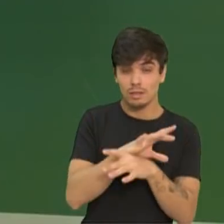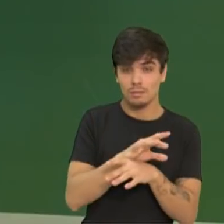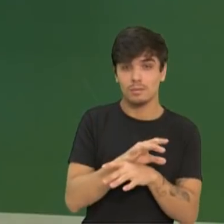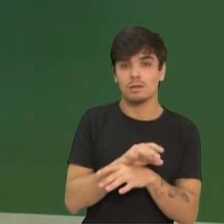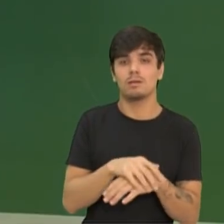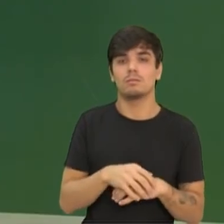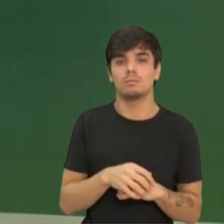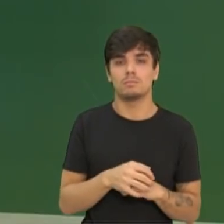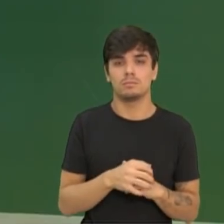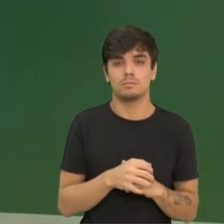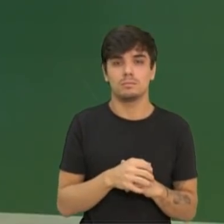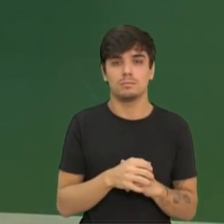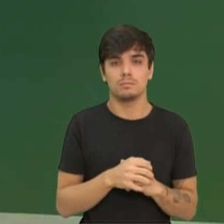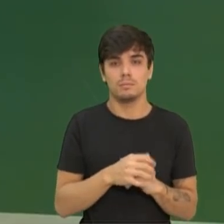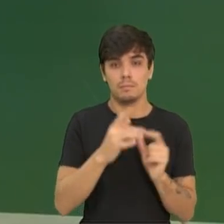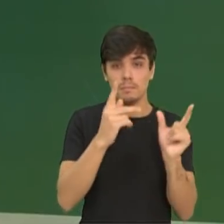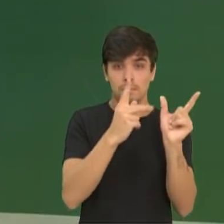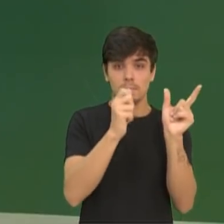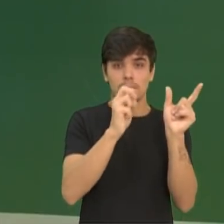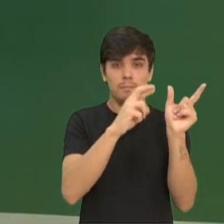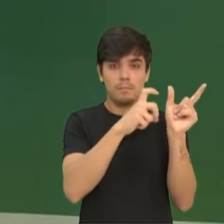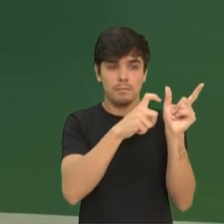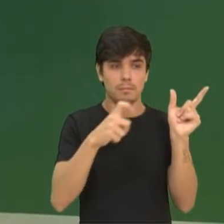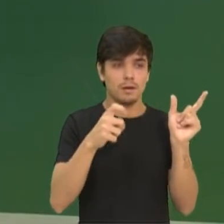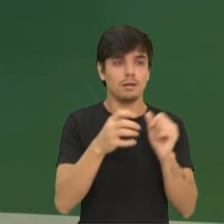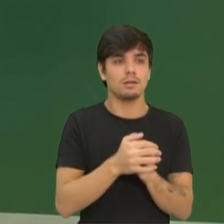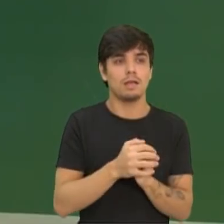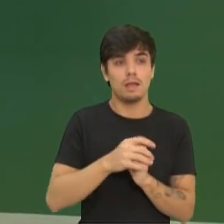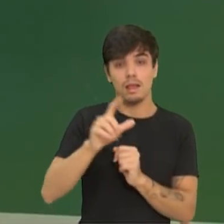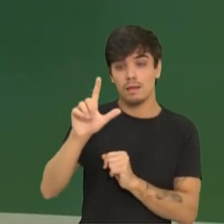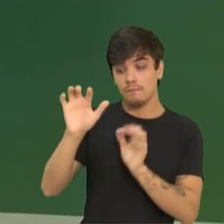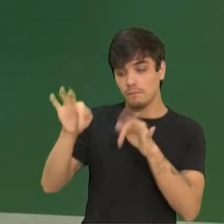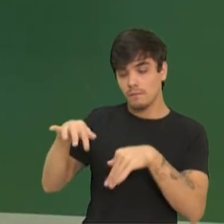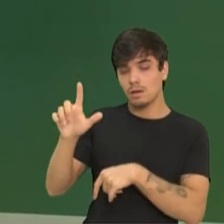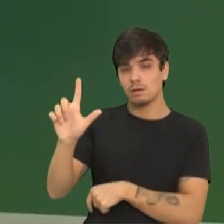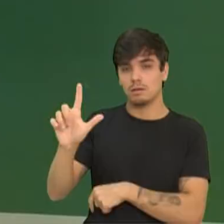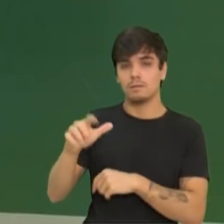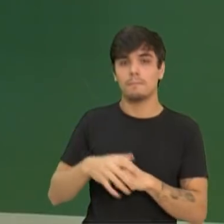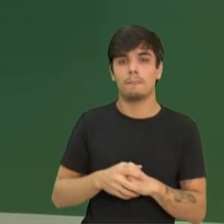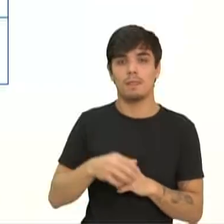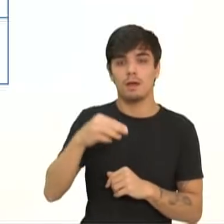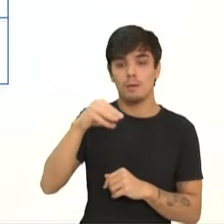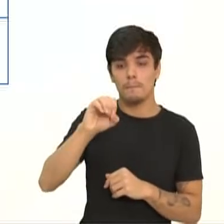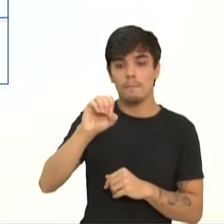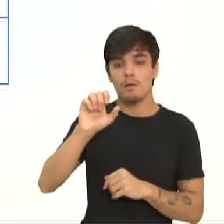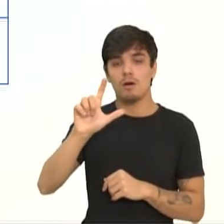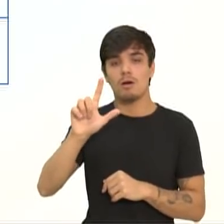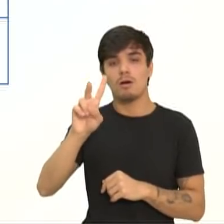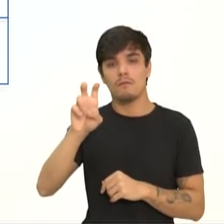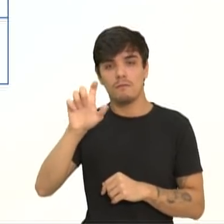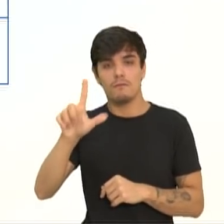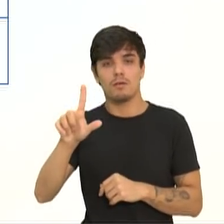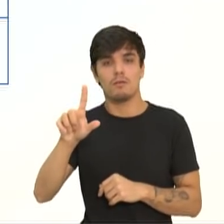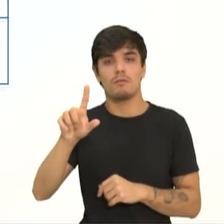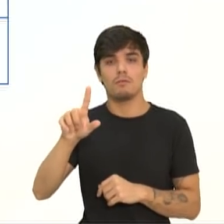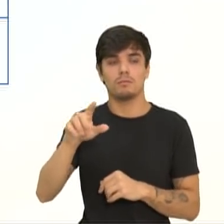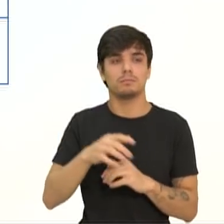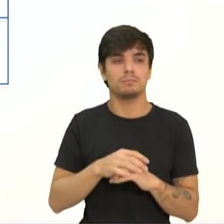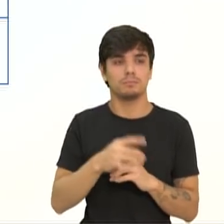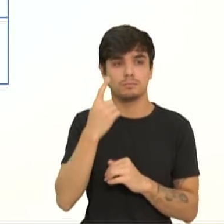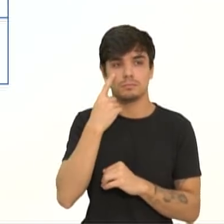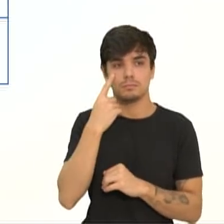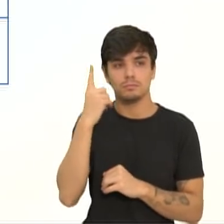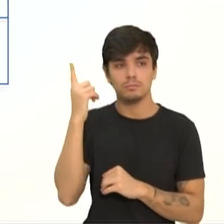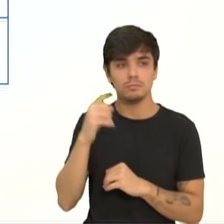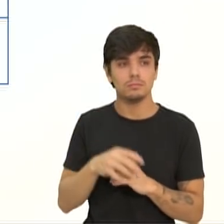paroxítonas. Paroxítona terminada em L, móvel, fóssil. Paroxítona